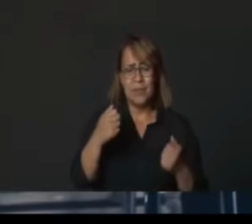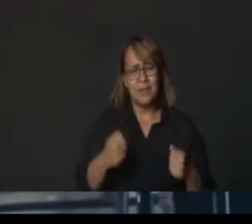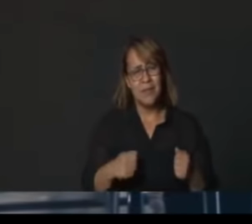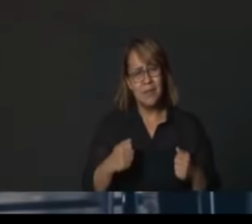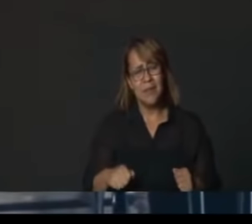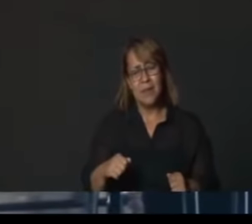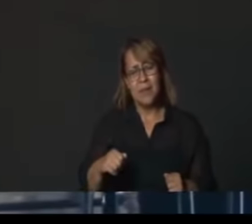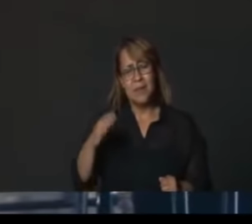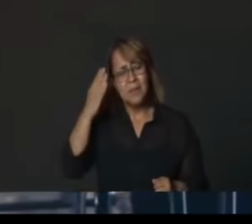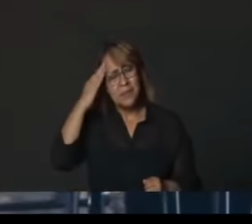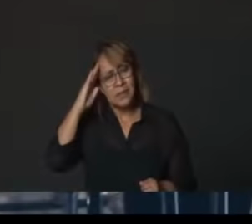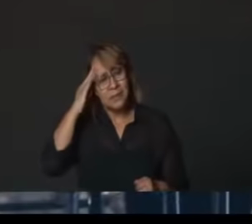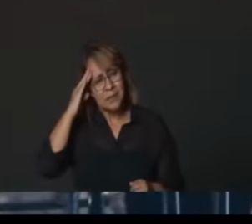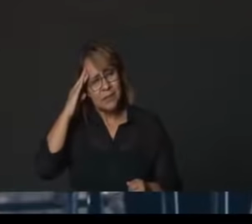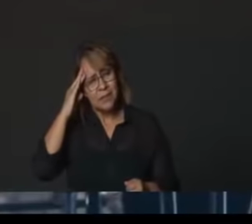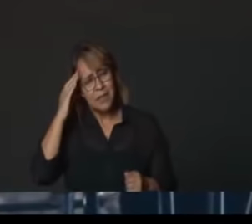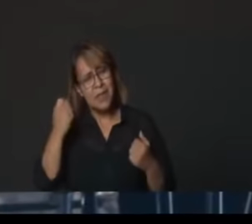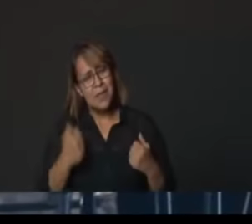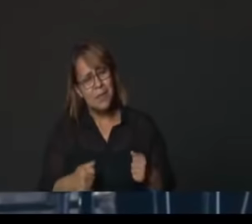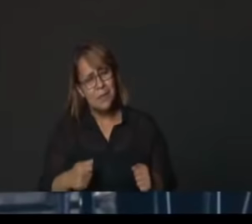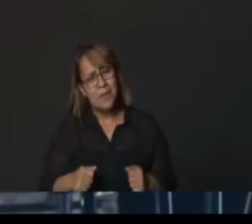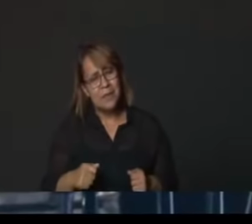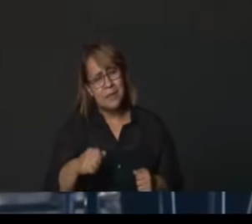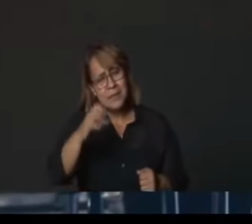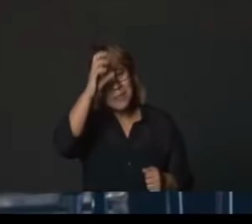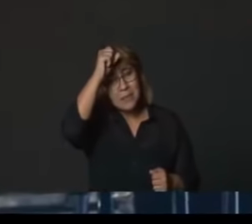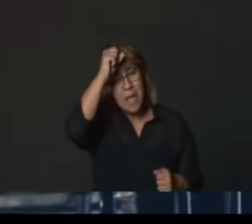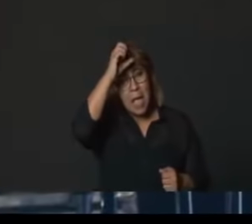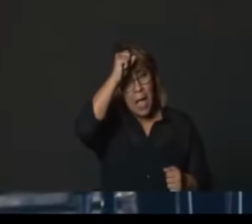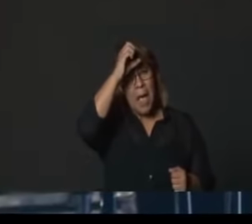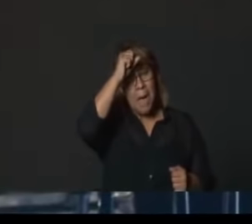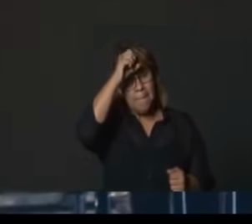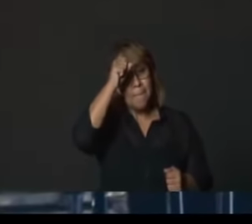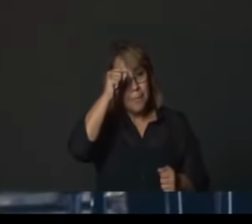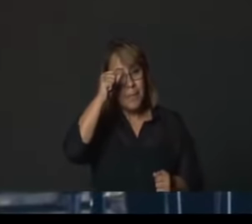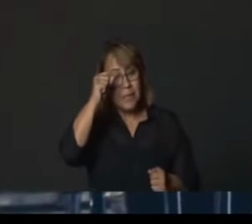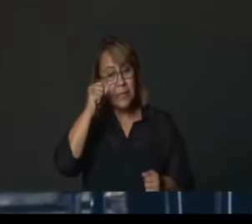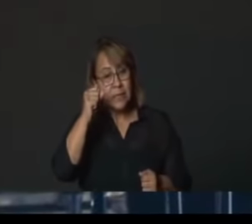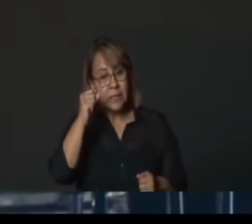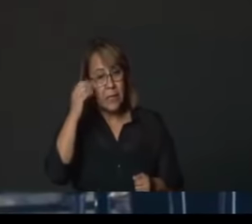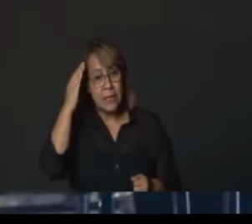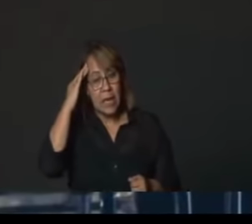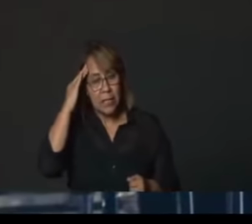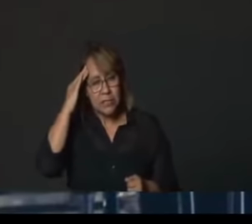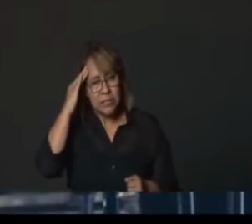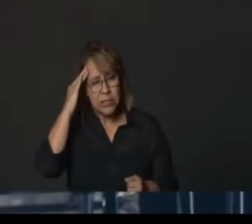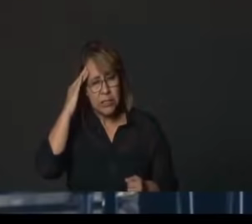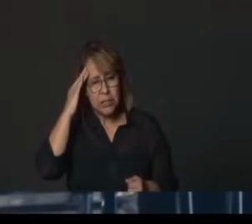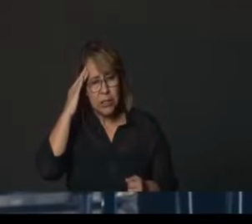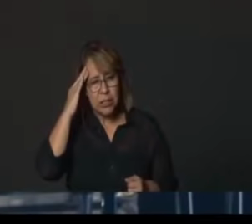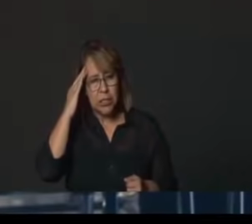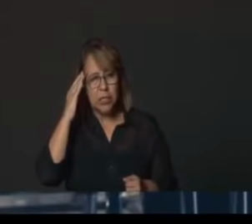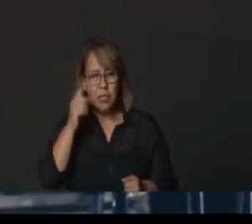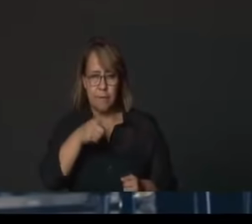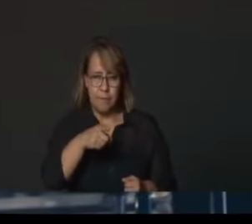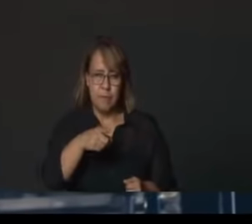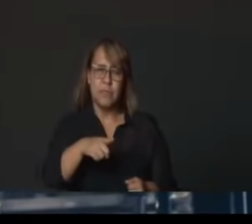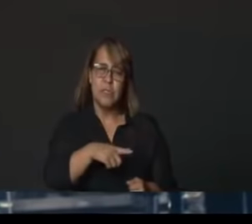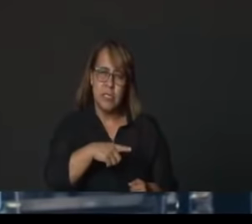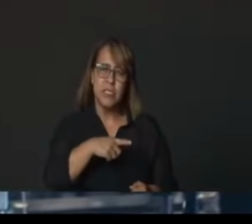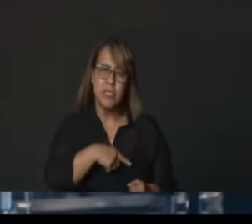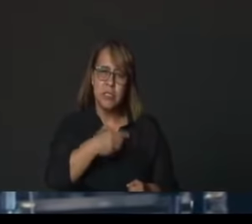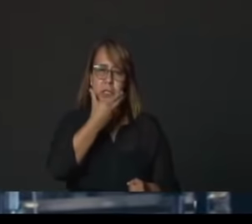Você tem que aprender a ouvir. É a voz do Pai que clama todos os dias. Todos os dias.